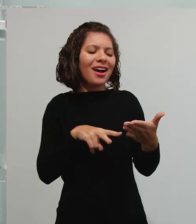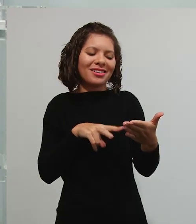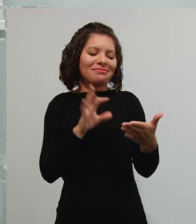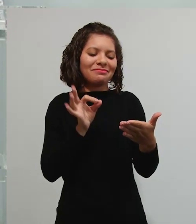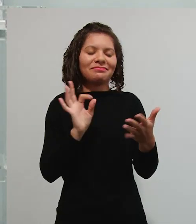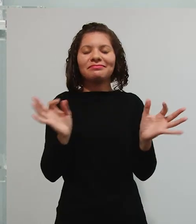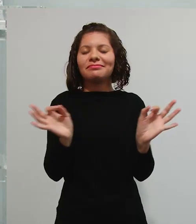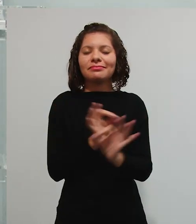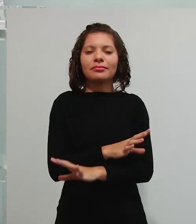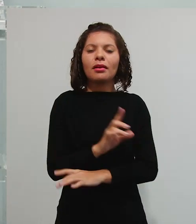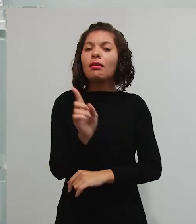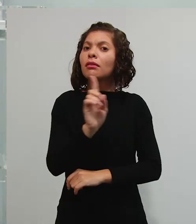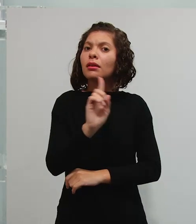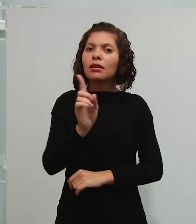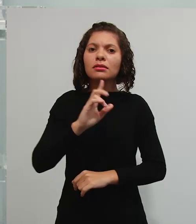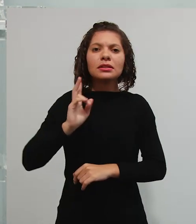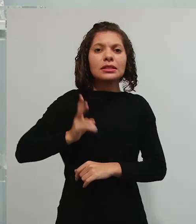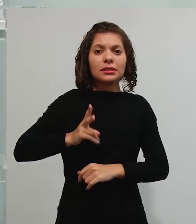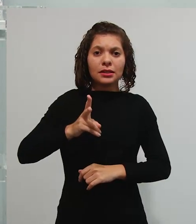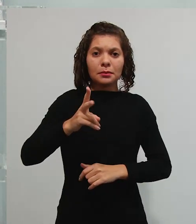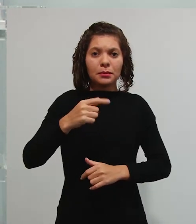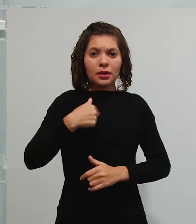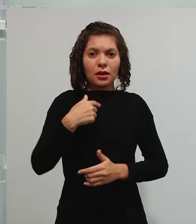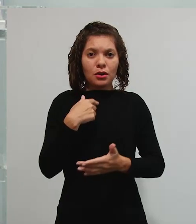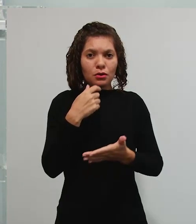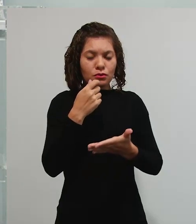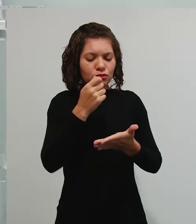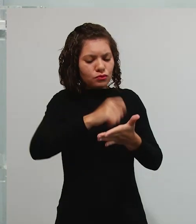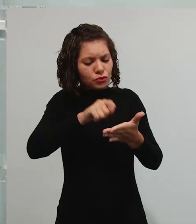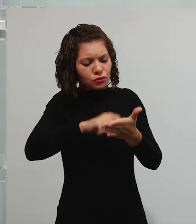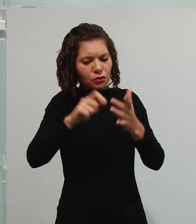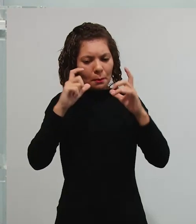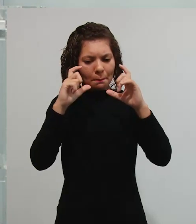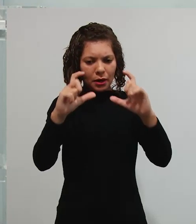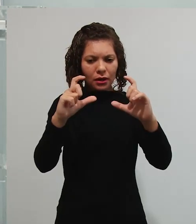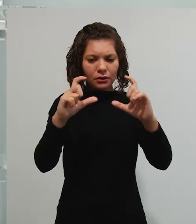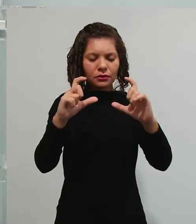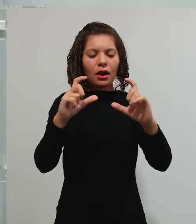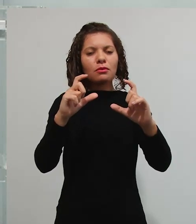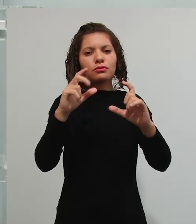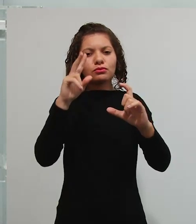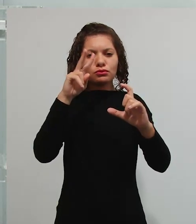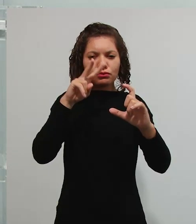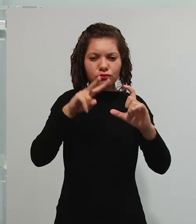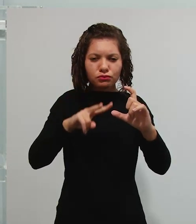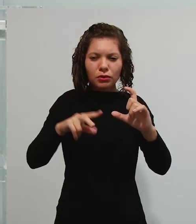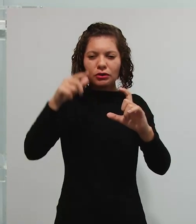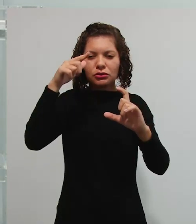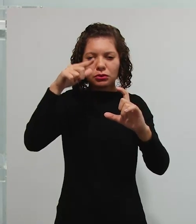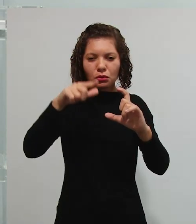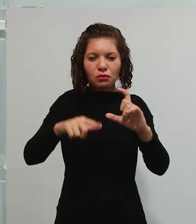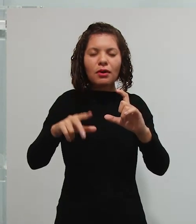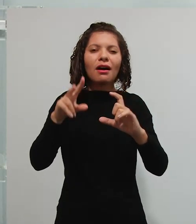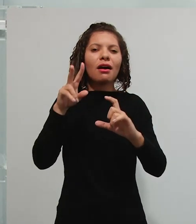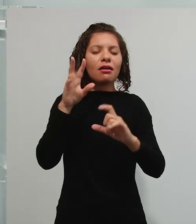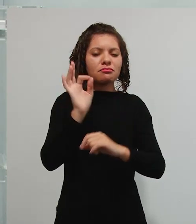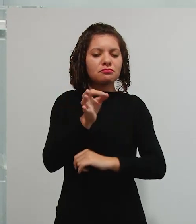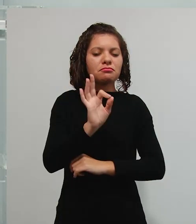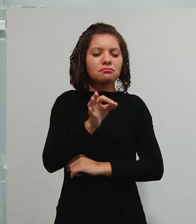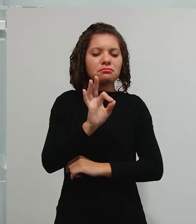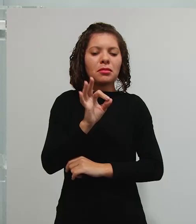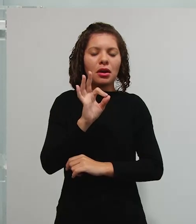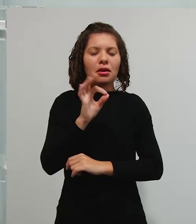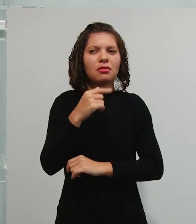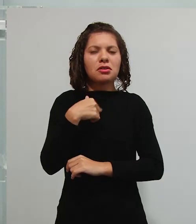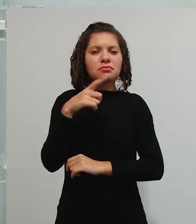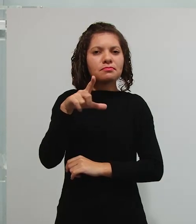eu vou escrevendo, eu vou relendo. Eu escrevi um período, eu releio aquele período para ver se eu finalizei a ideia, para ver se eu fiz